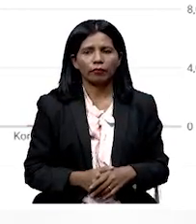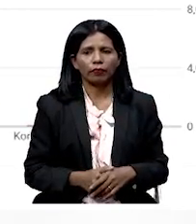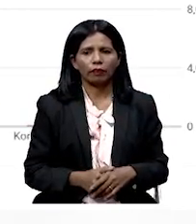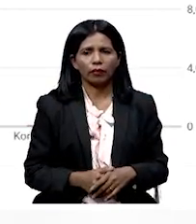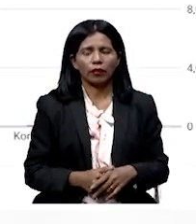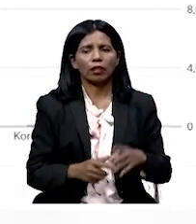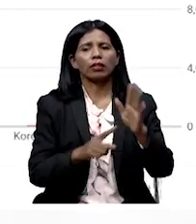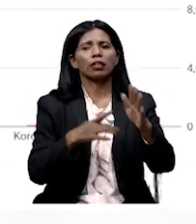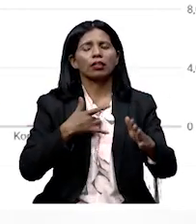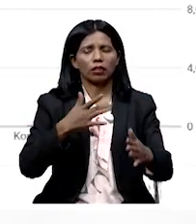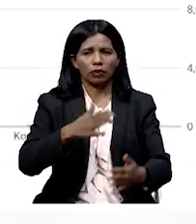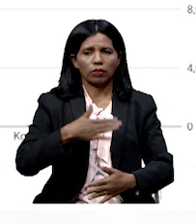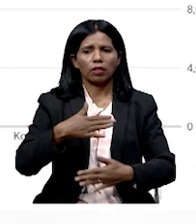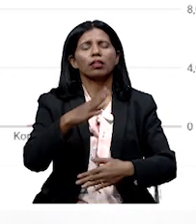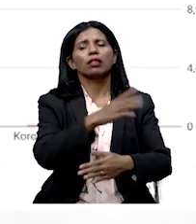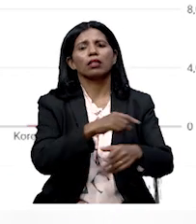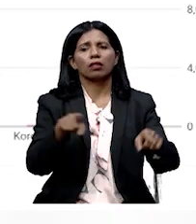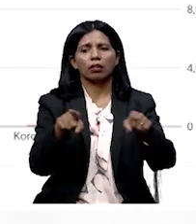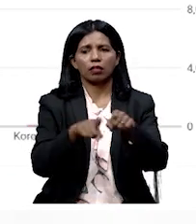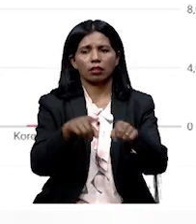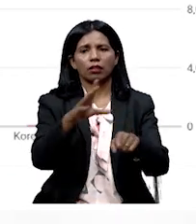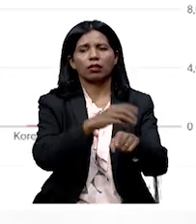reconhecimento e apreciação ida nemos ba